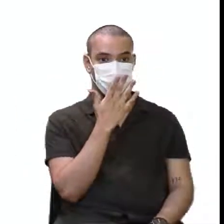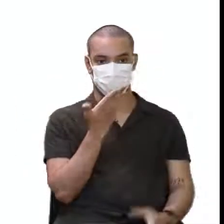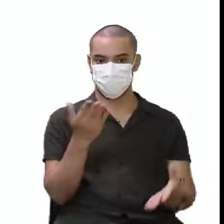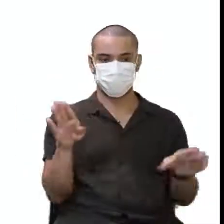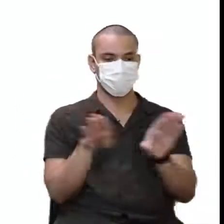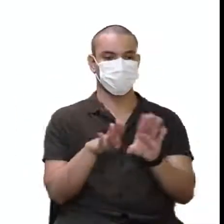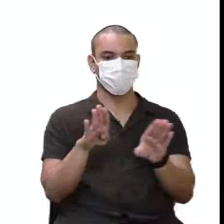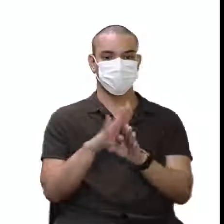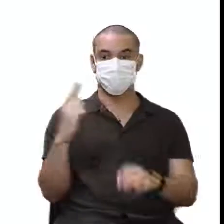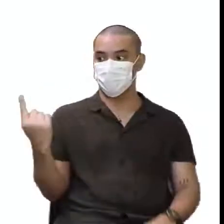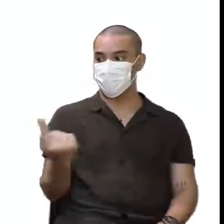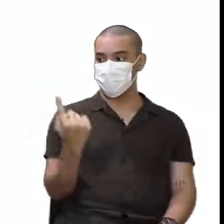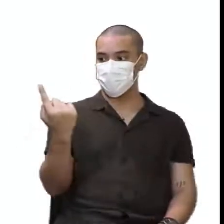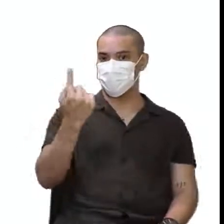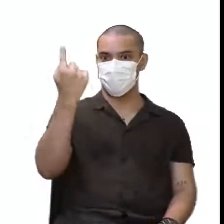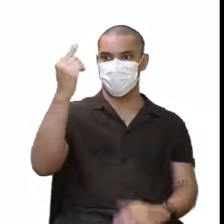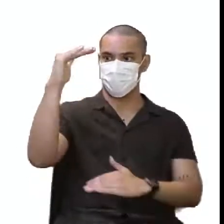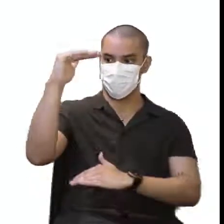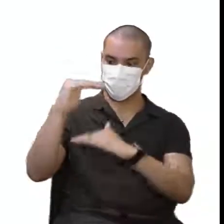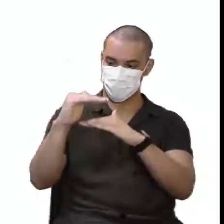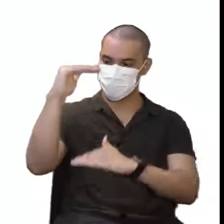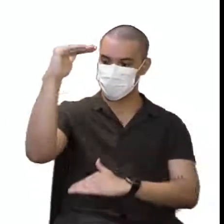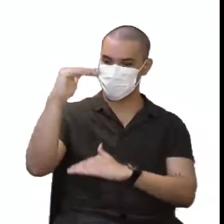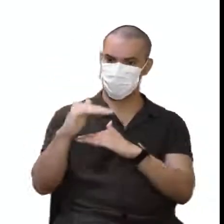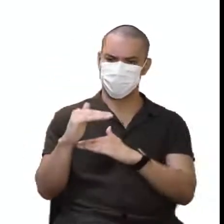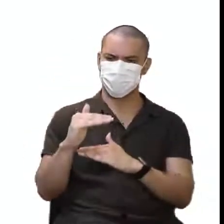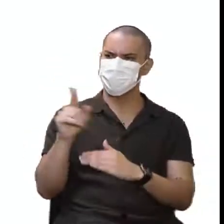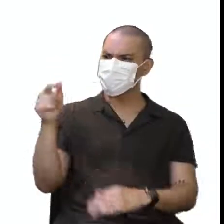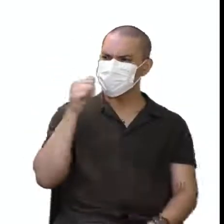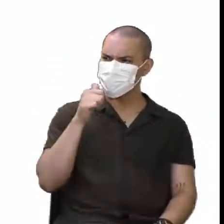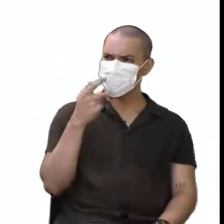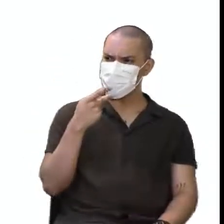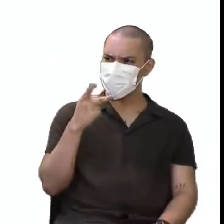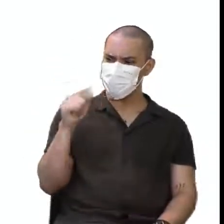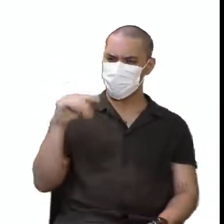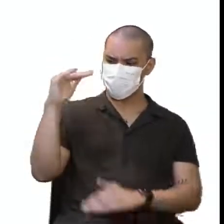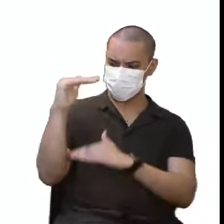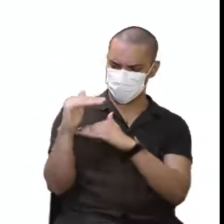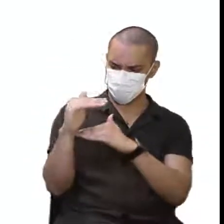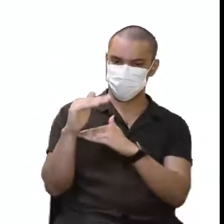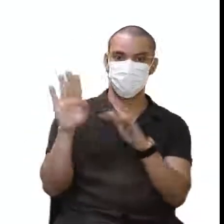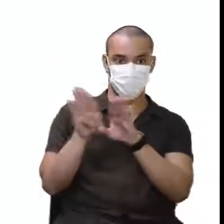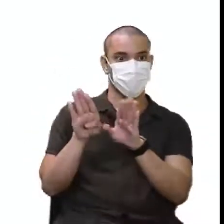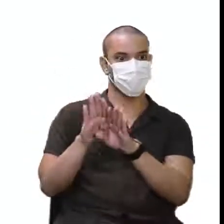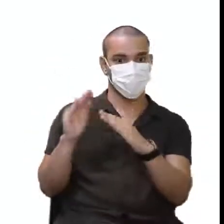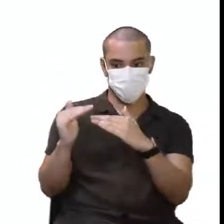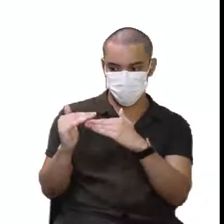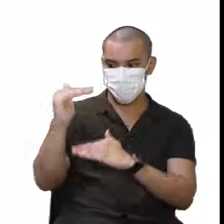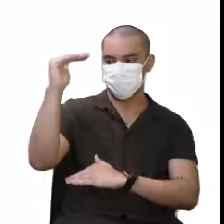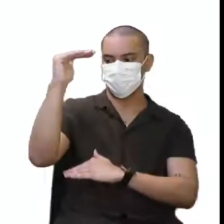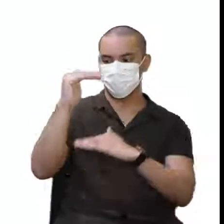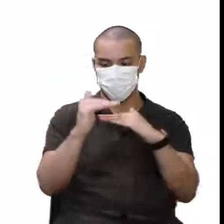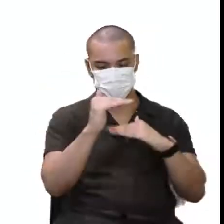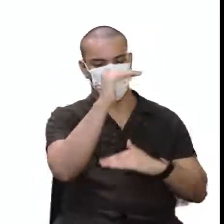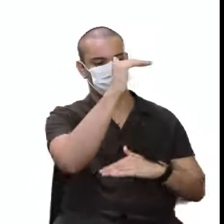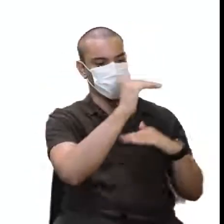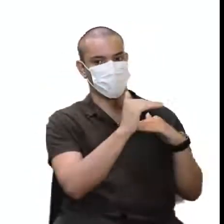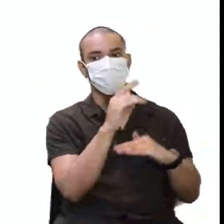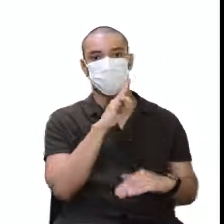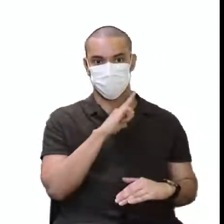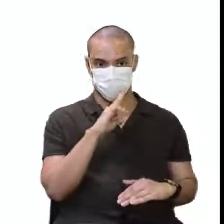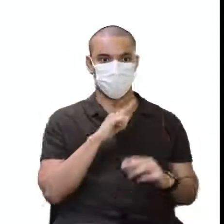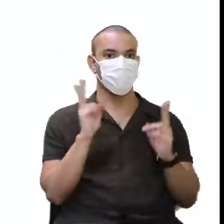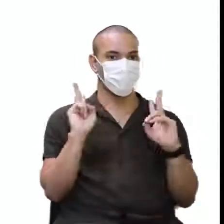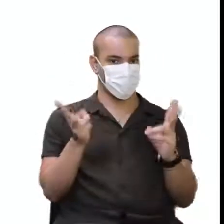e a altura dessa planta. Professora, mas a senhora falou que era herbácea? Pois é, mas elas também tinham um porte diferente, tamanhos diferentes, mesmo